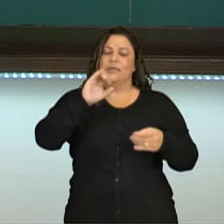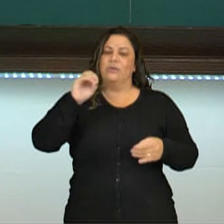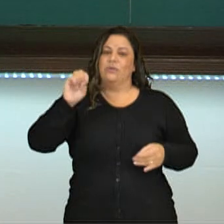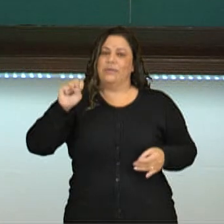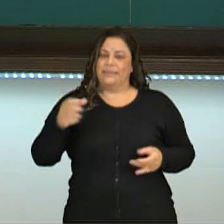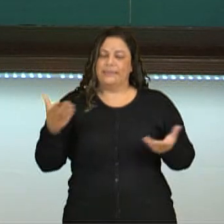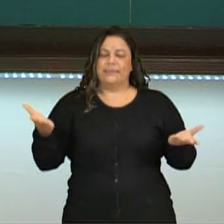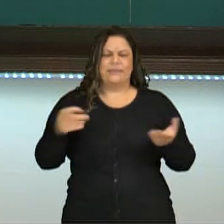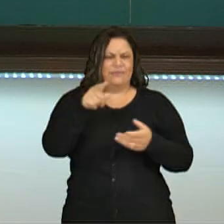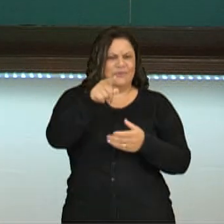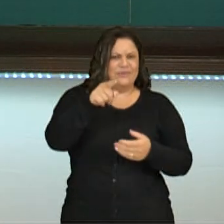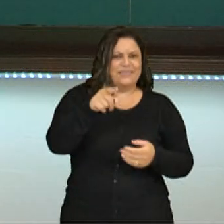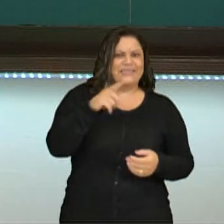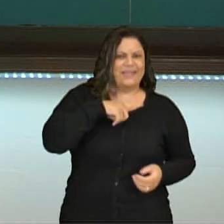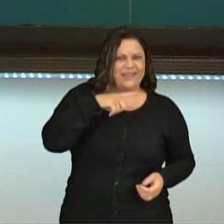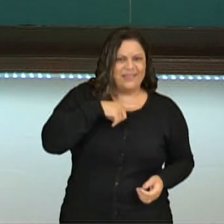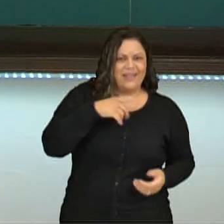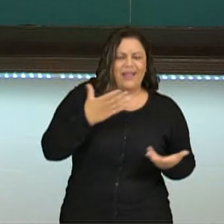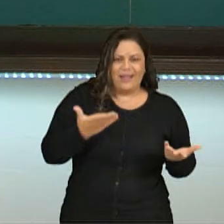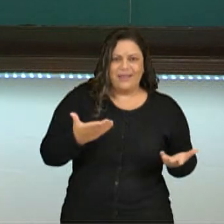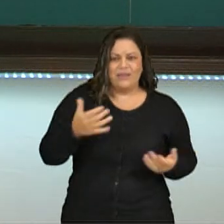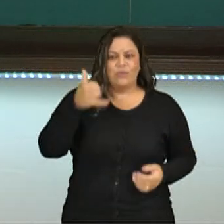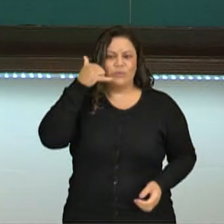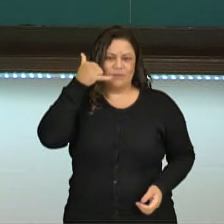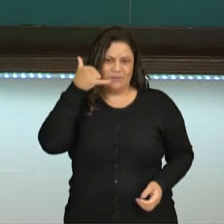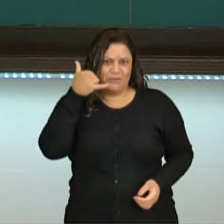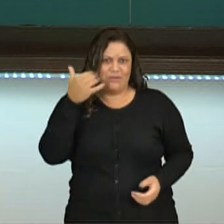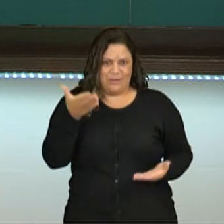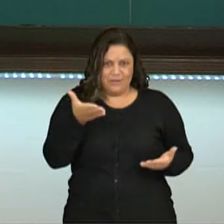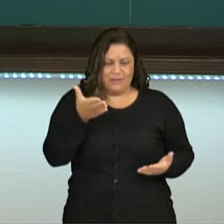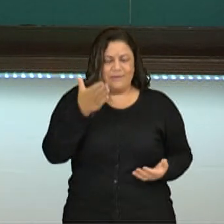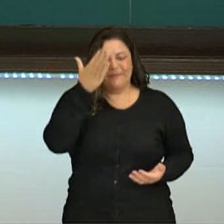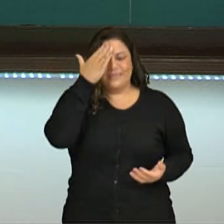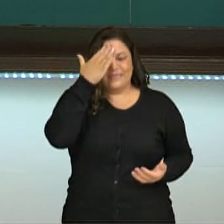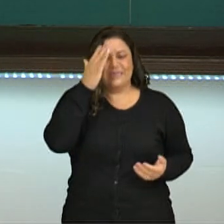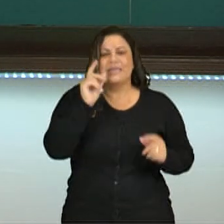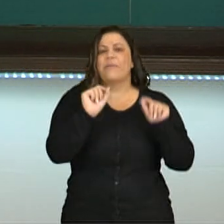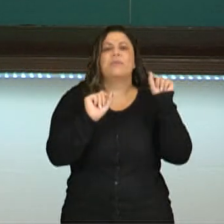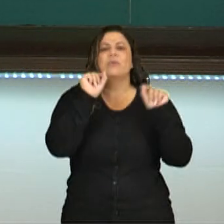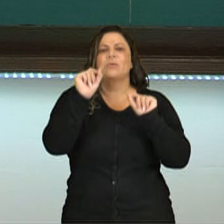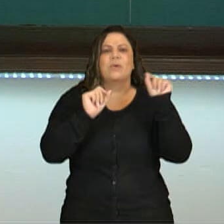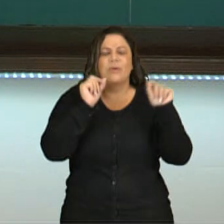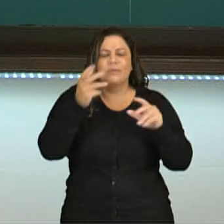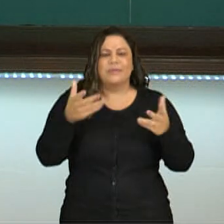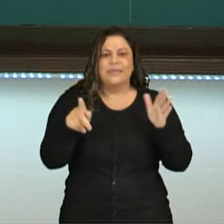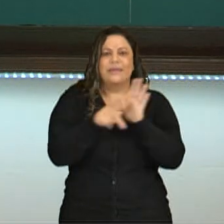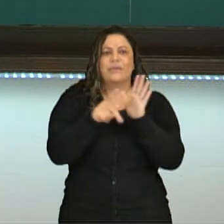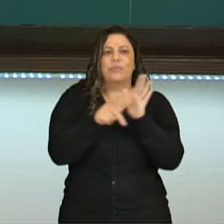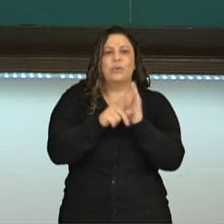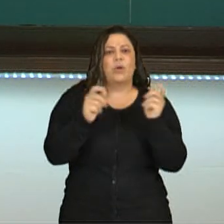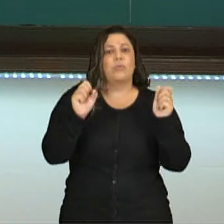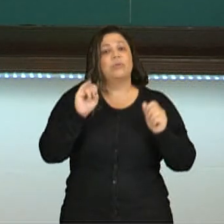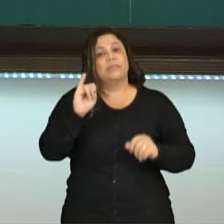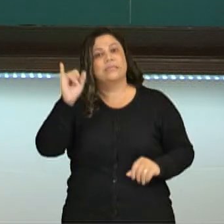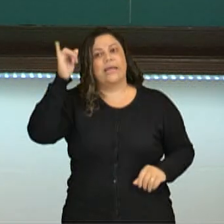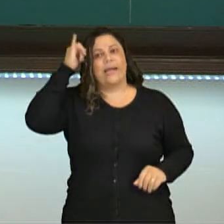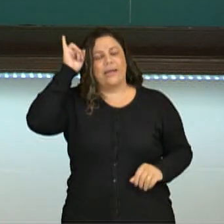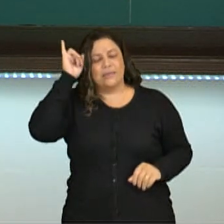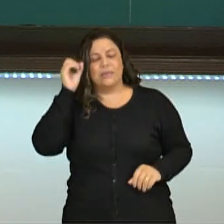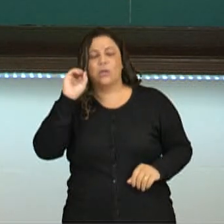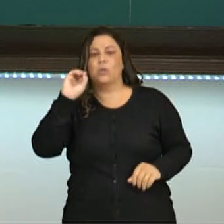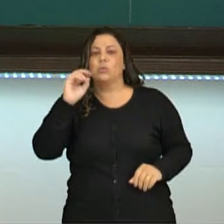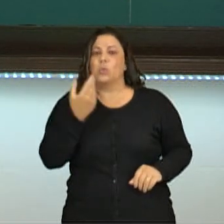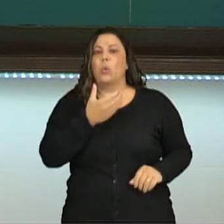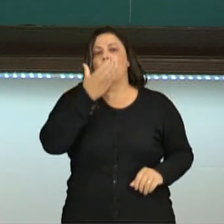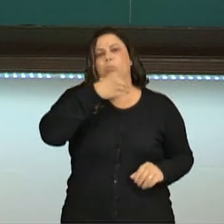E aí, você tem um smartphone aí? Você sabe qual é o sistema operacional do seu smartphone? Se é Android ou se é